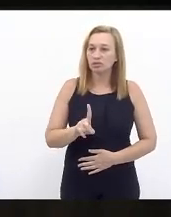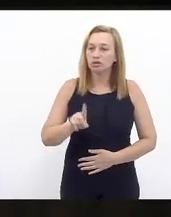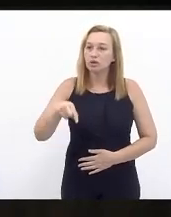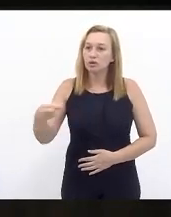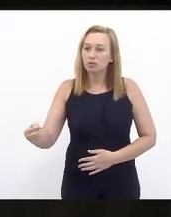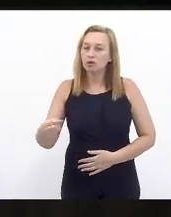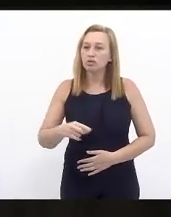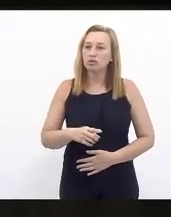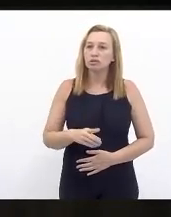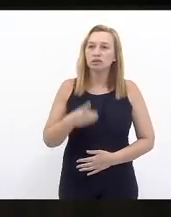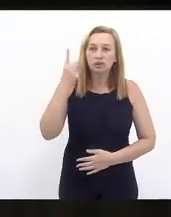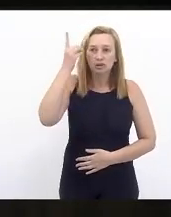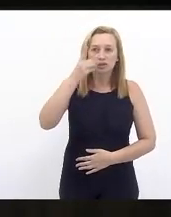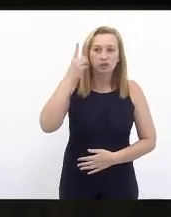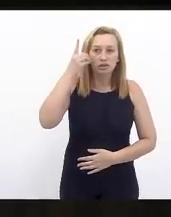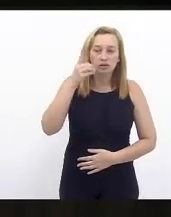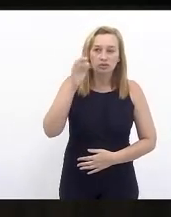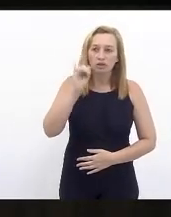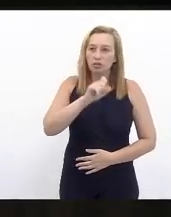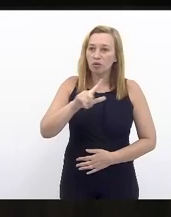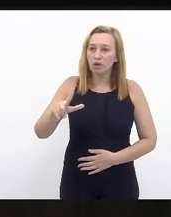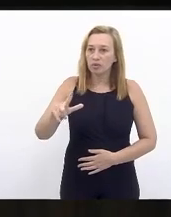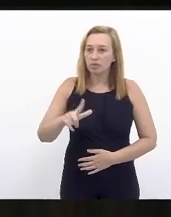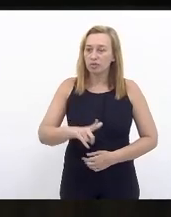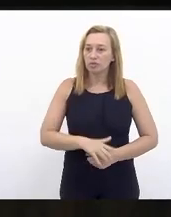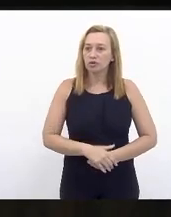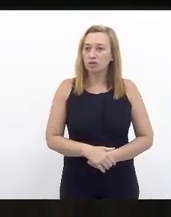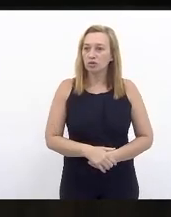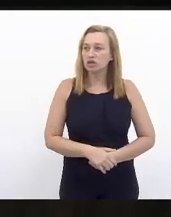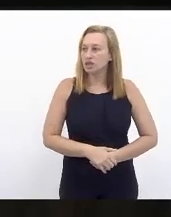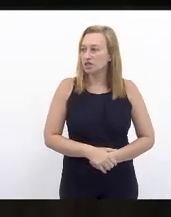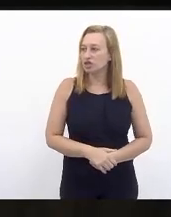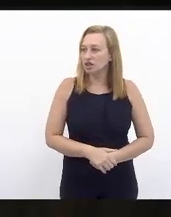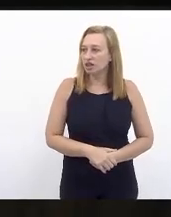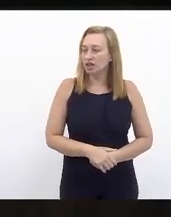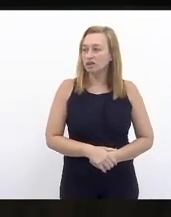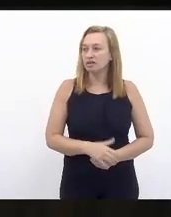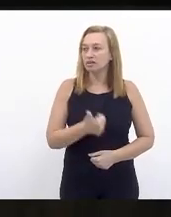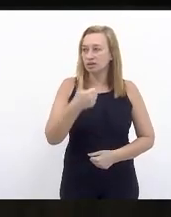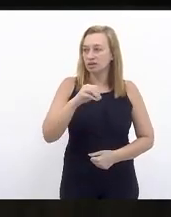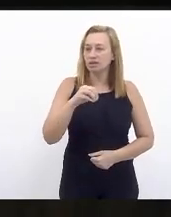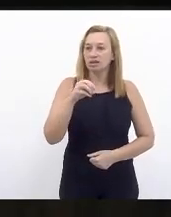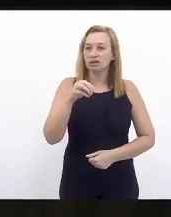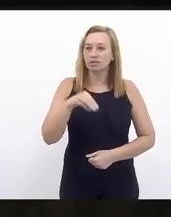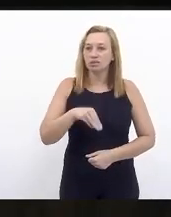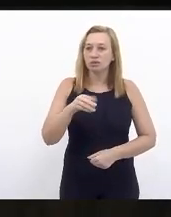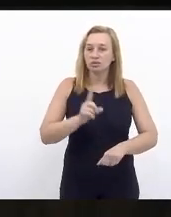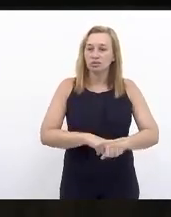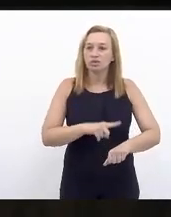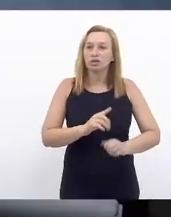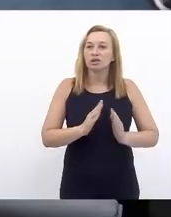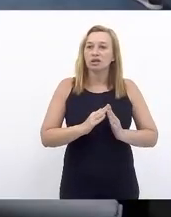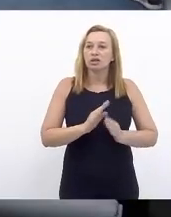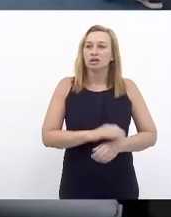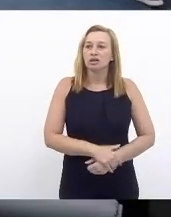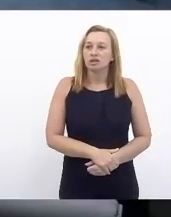Próximo orador inscrito é o nobre deputado Felipe Pobel. Vossa Excelência dispõe de 10 minutos no tempo regimental.